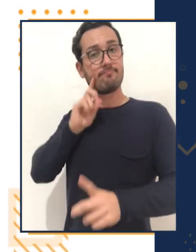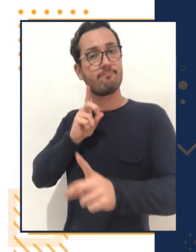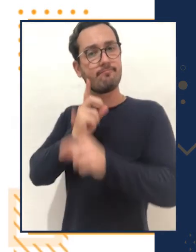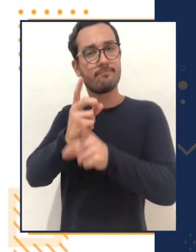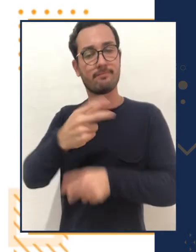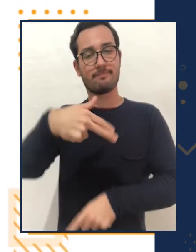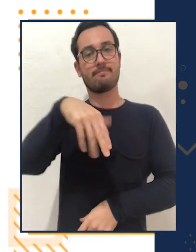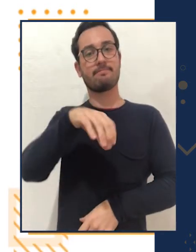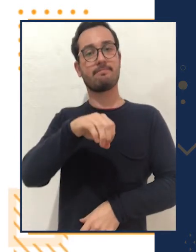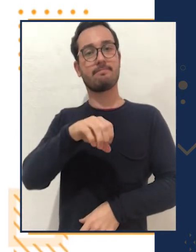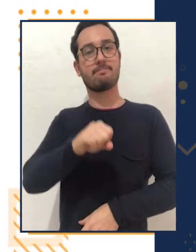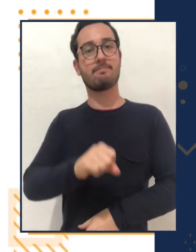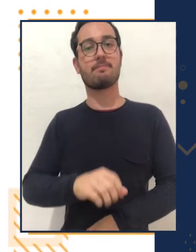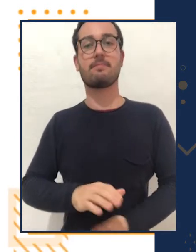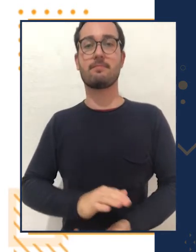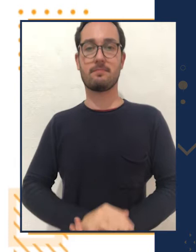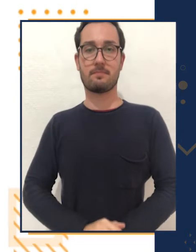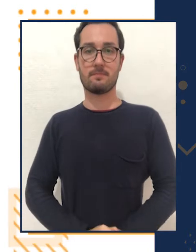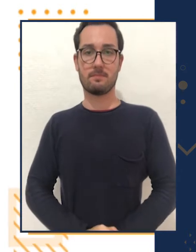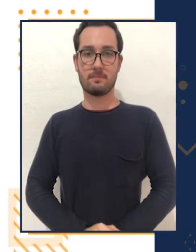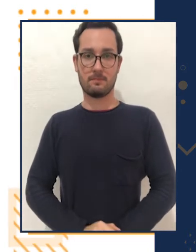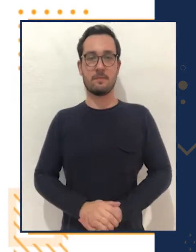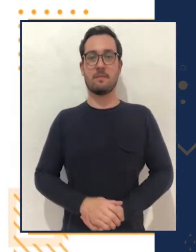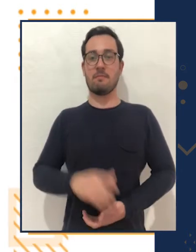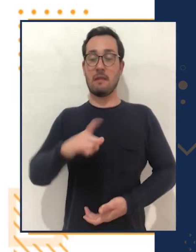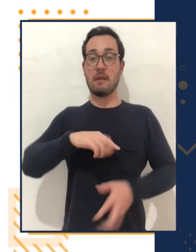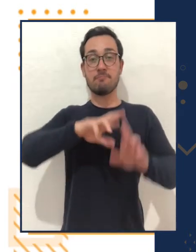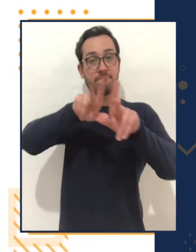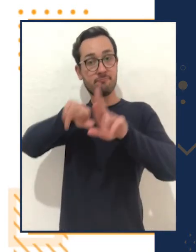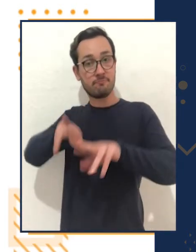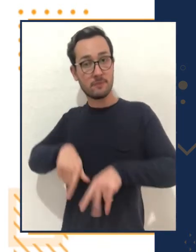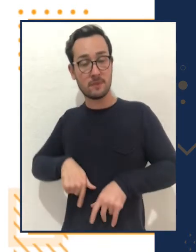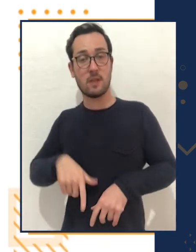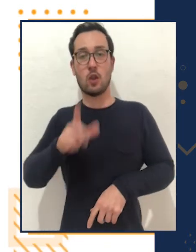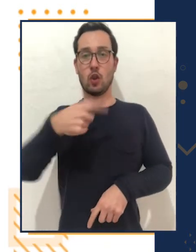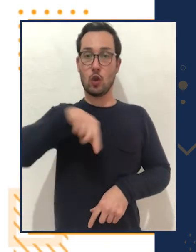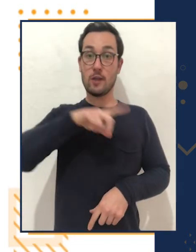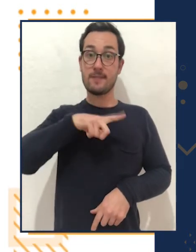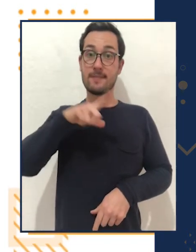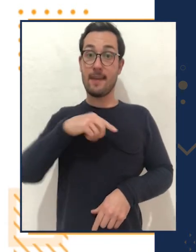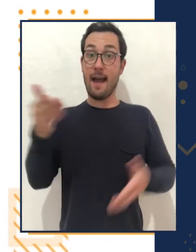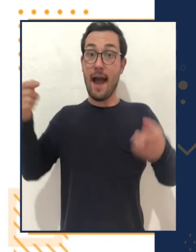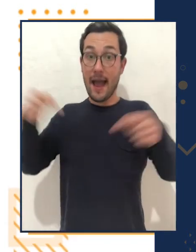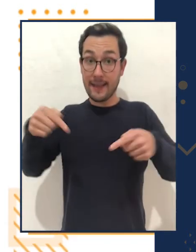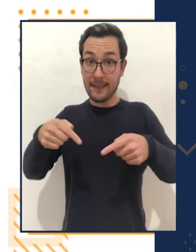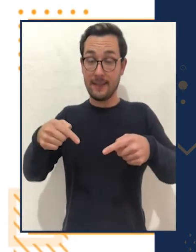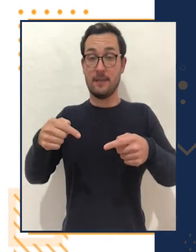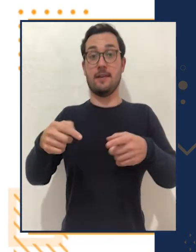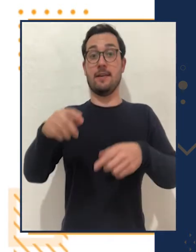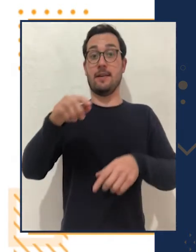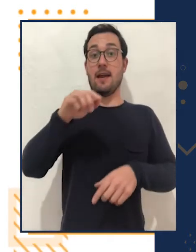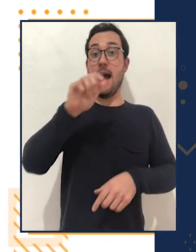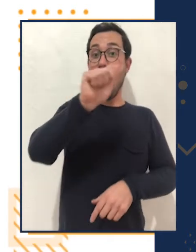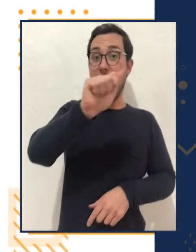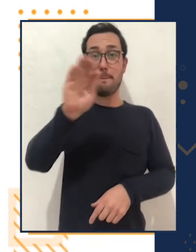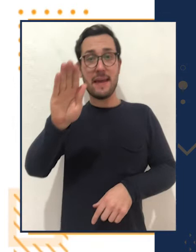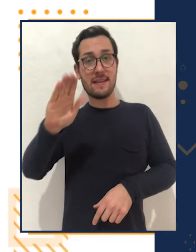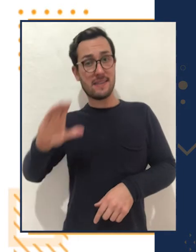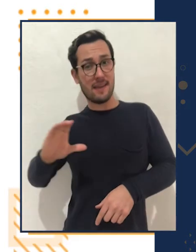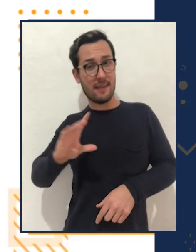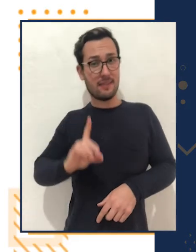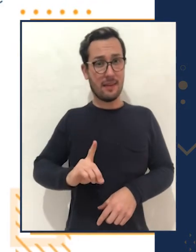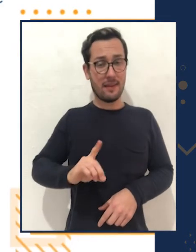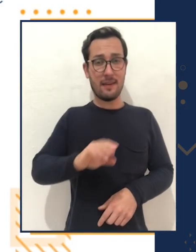o ramo é os possíveis caminhos entre dois nós consecutivos. Isso vai ficar mais claro tendo